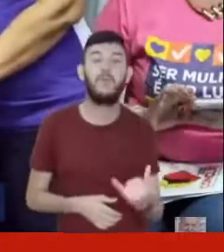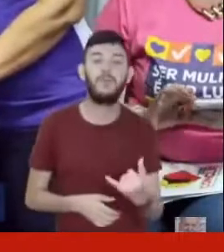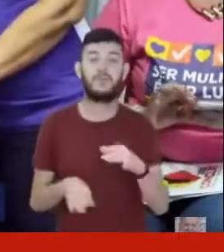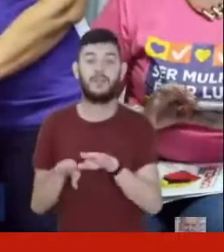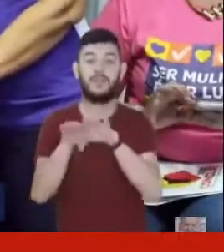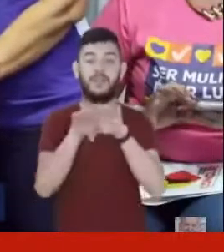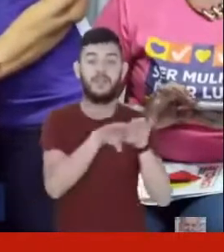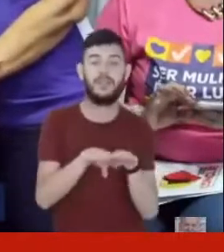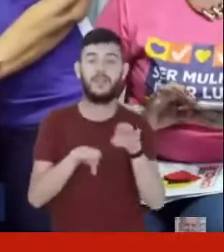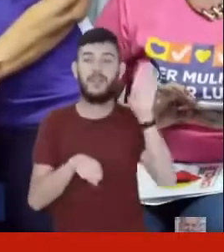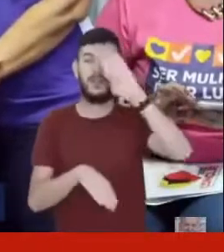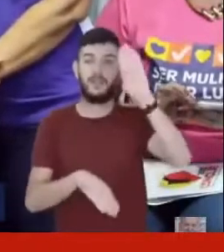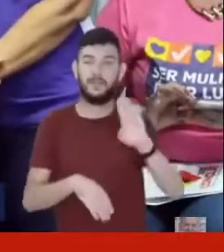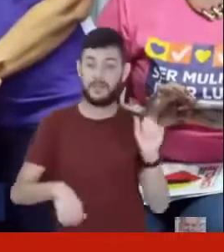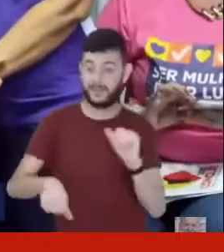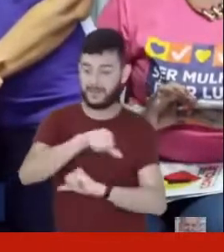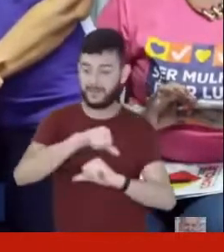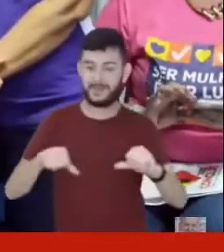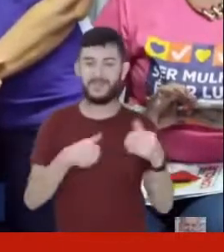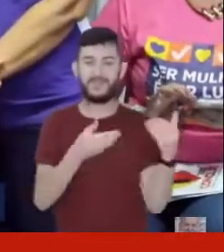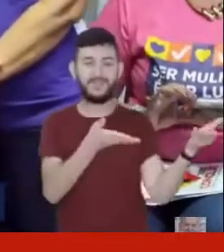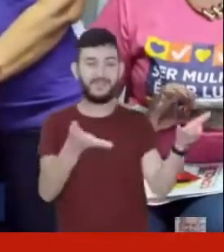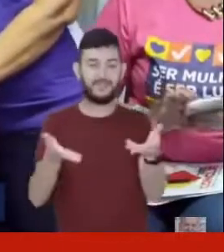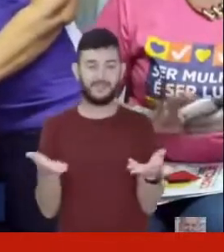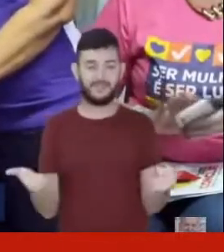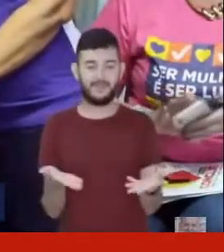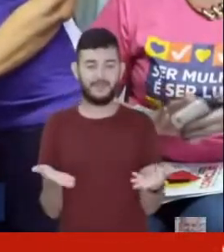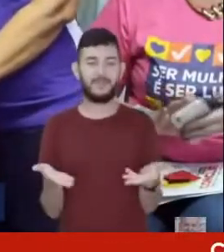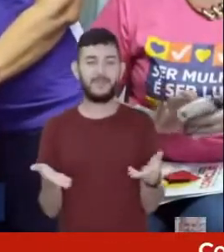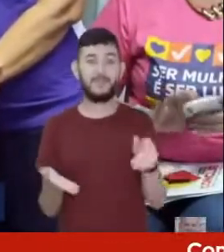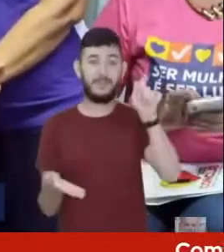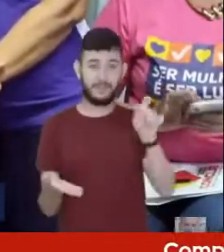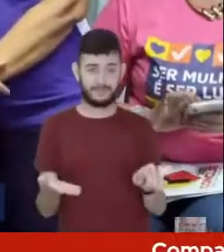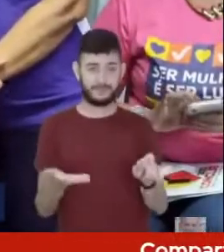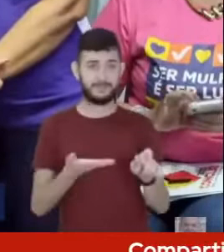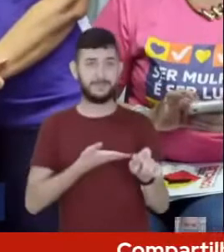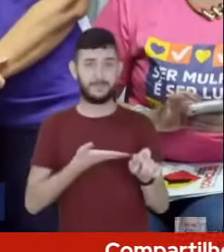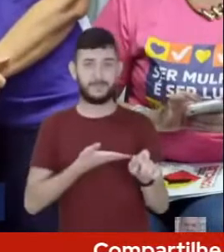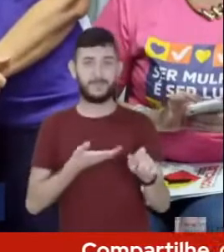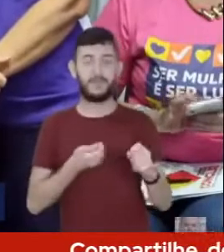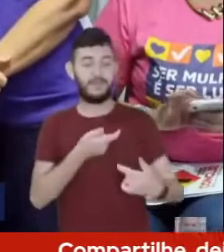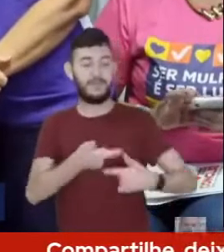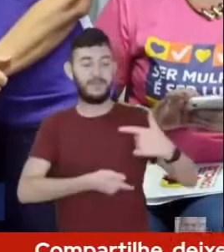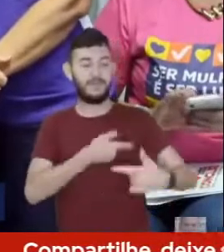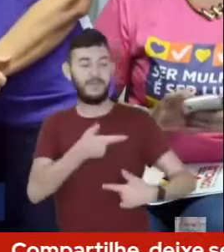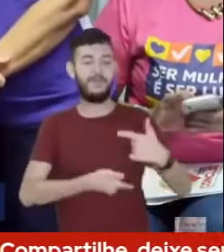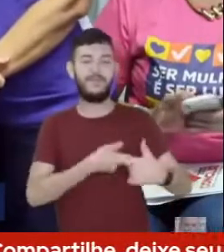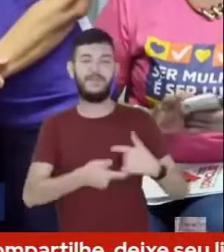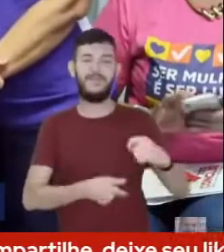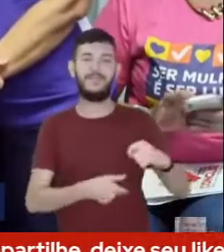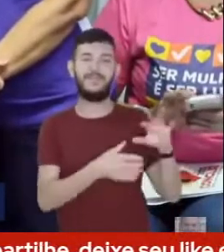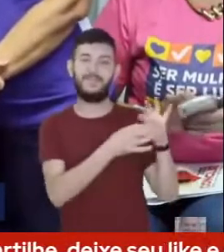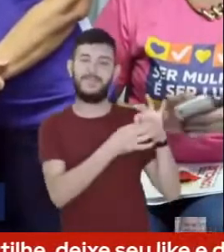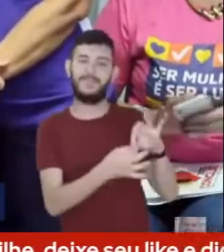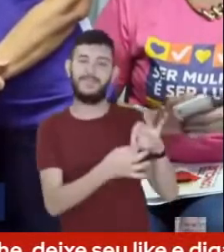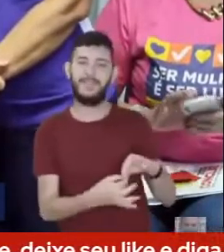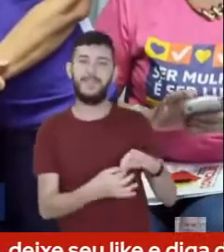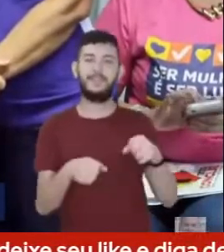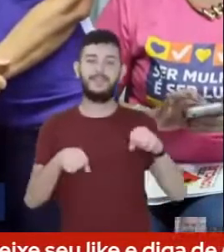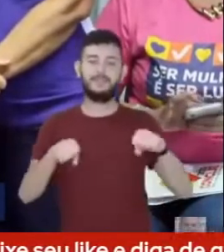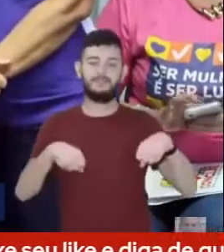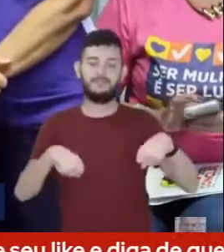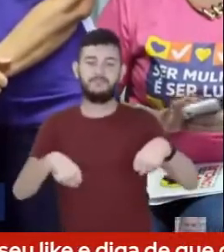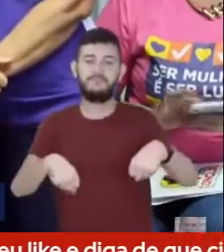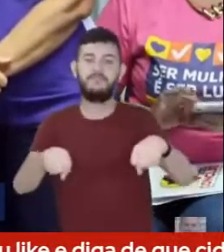Vamos ouvir aqui agora um companheiro que é dos condutores. Vai falar em nome de toda a